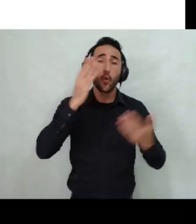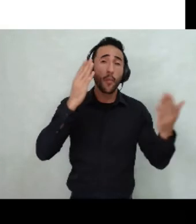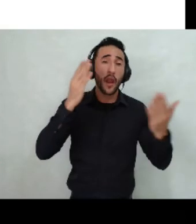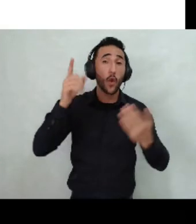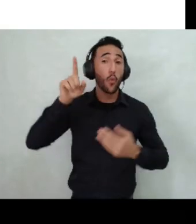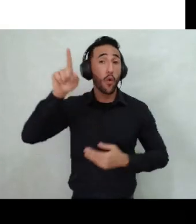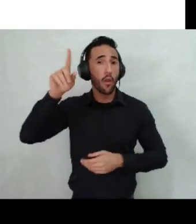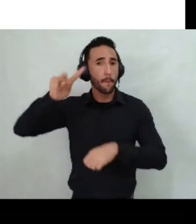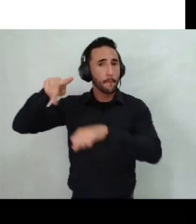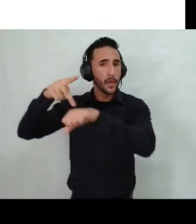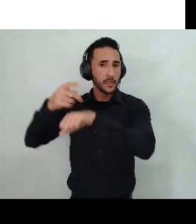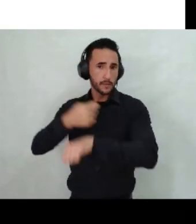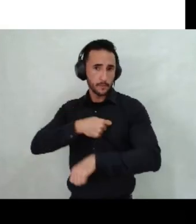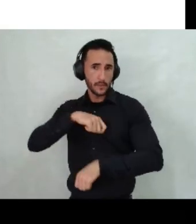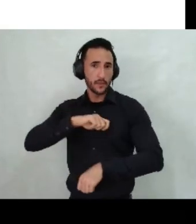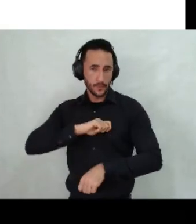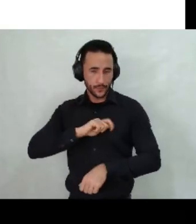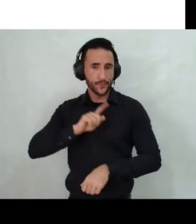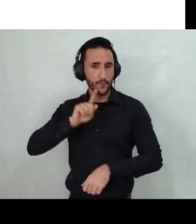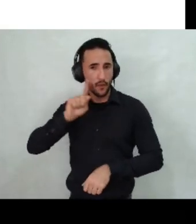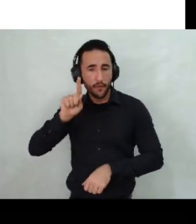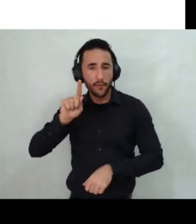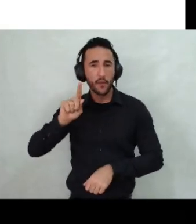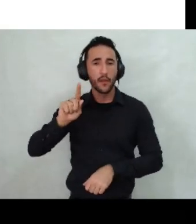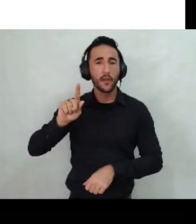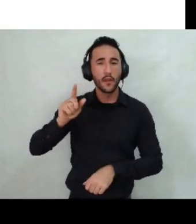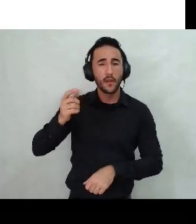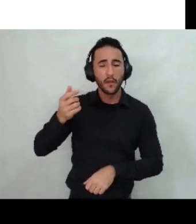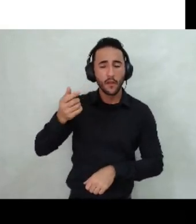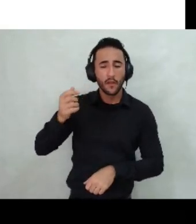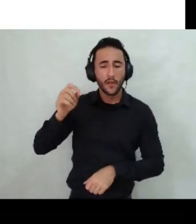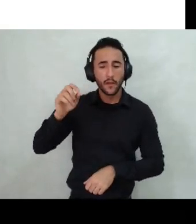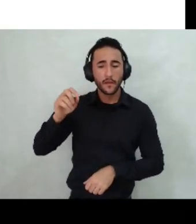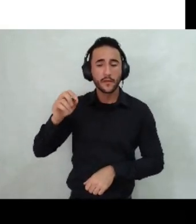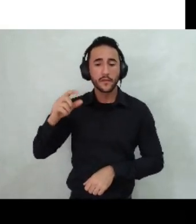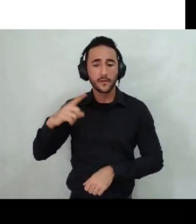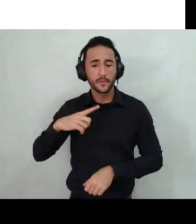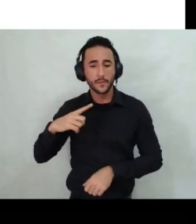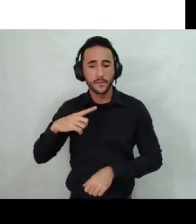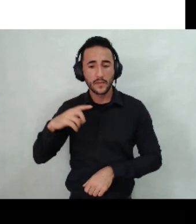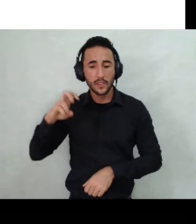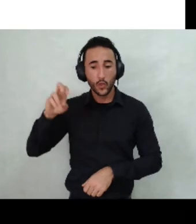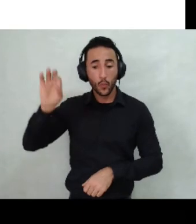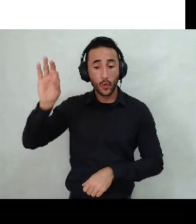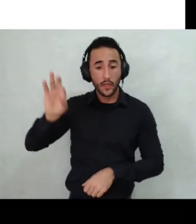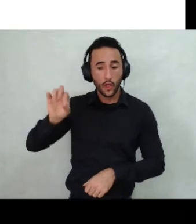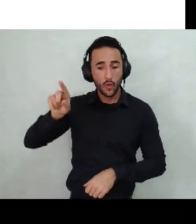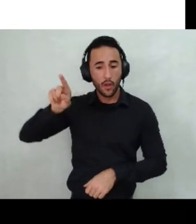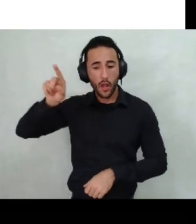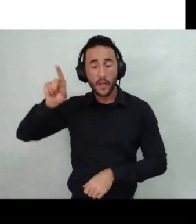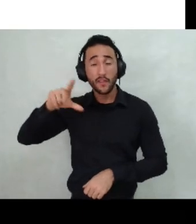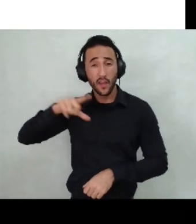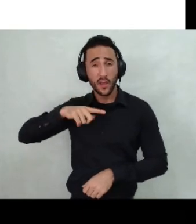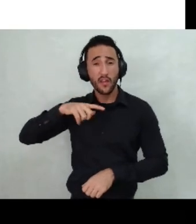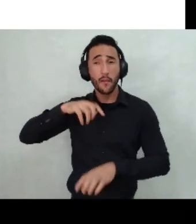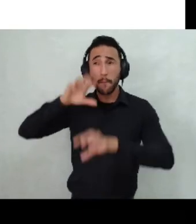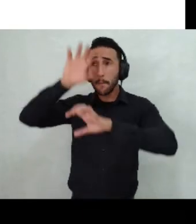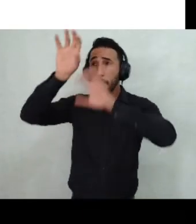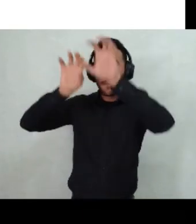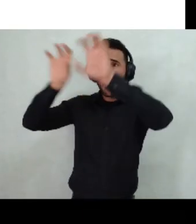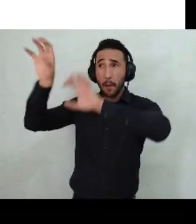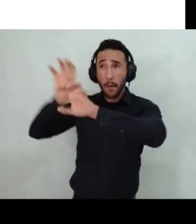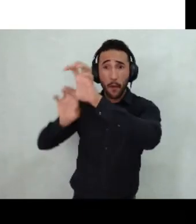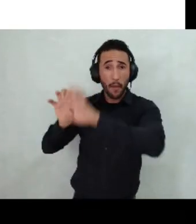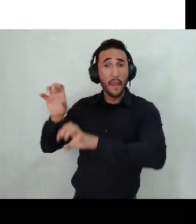dos espanhóis infectados, ainda que com grandes diferenças regionais. A gente ouve informações